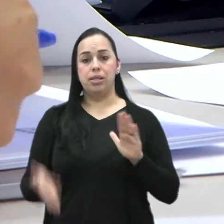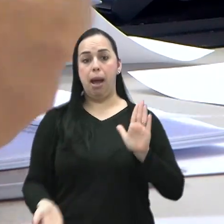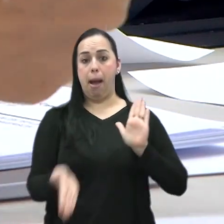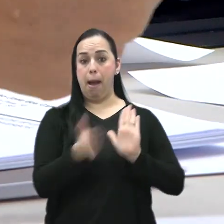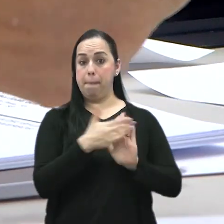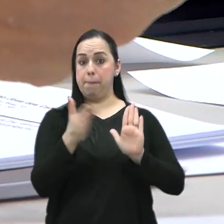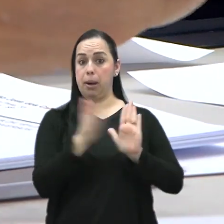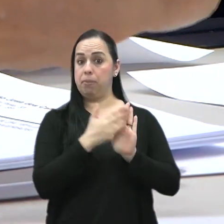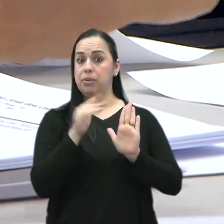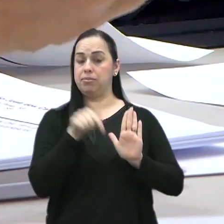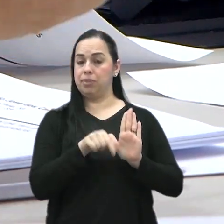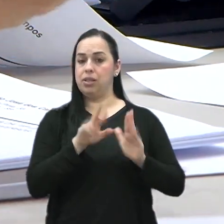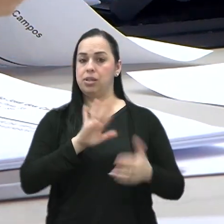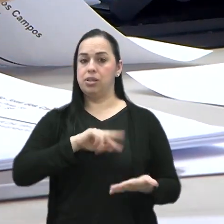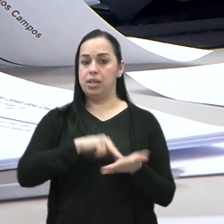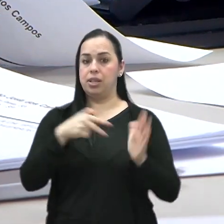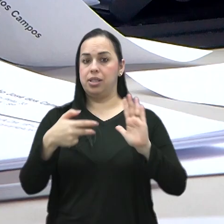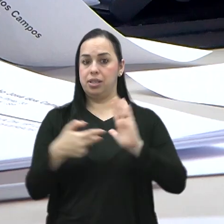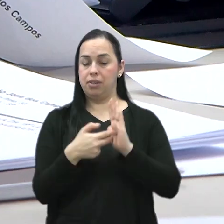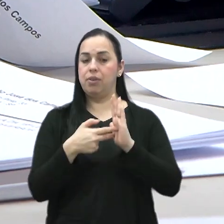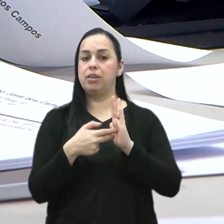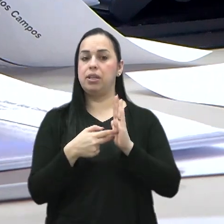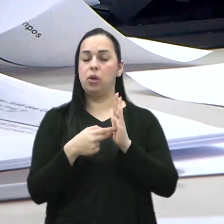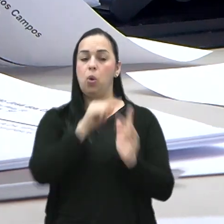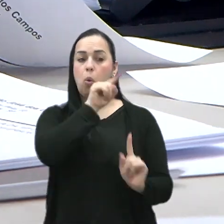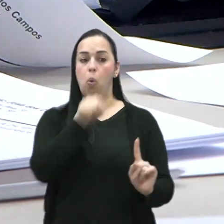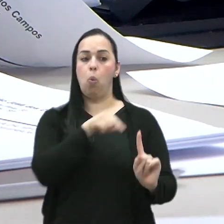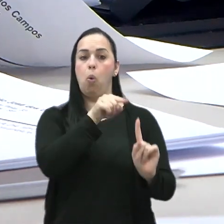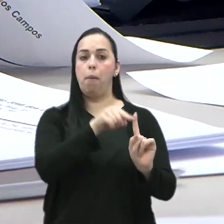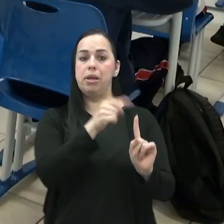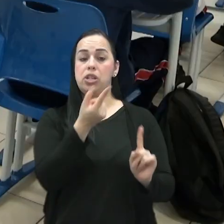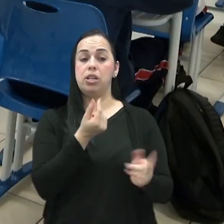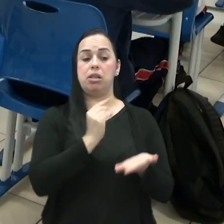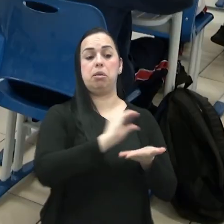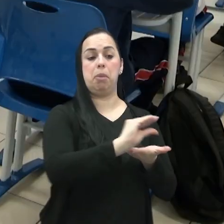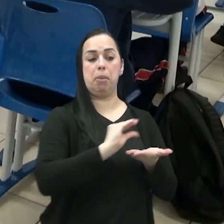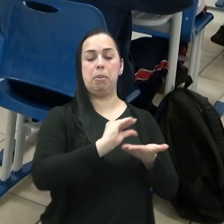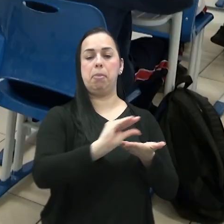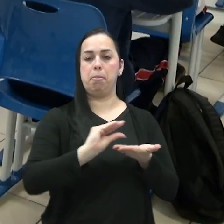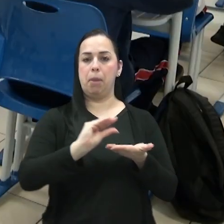a proposta da LDO representa diretrizes e metas de